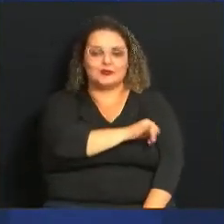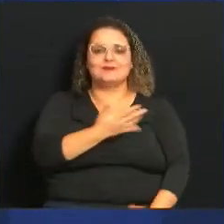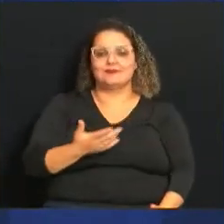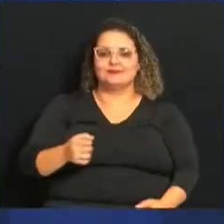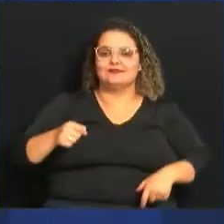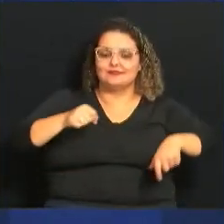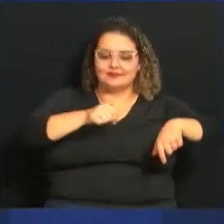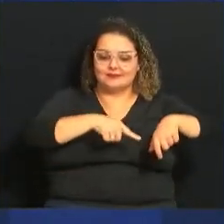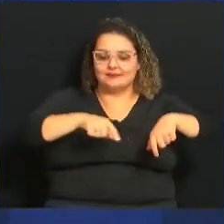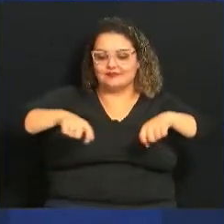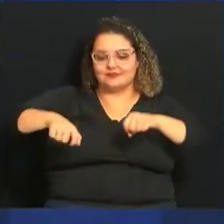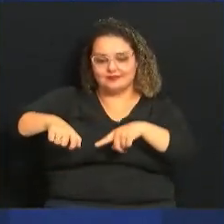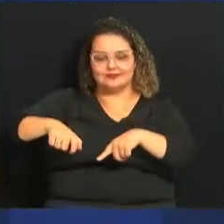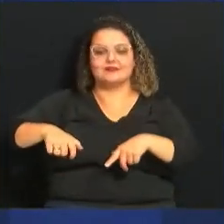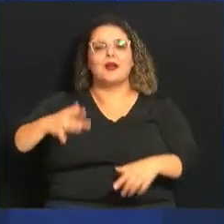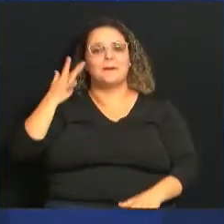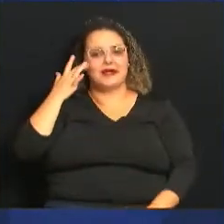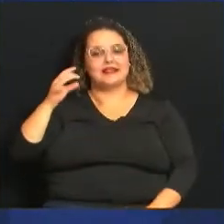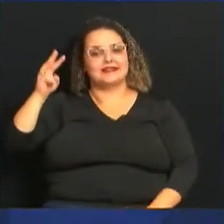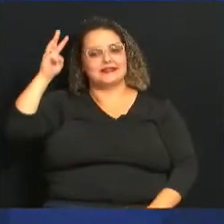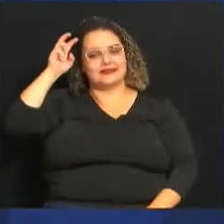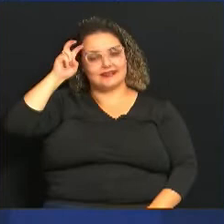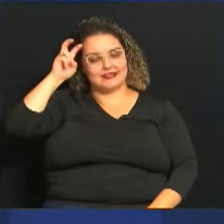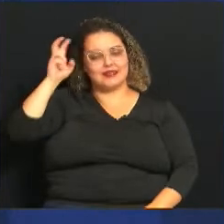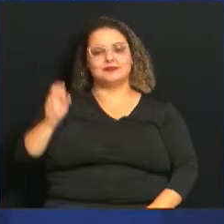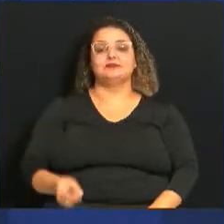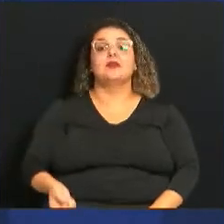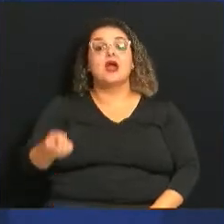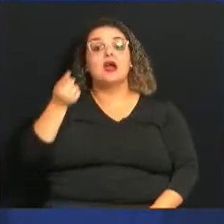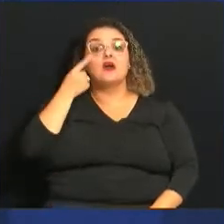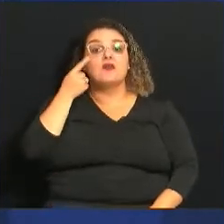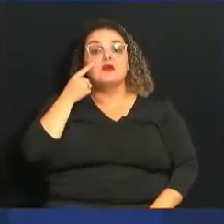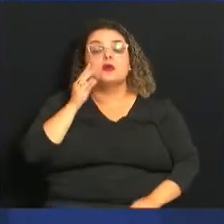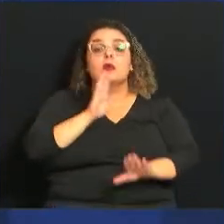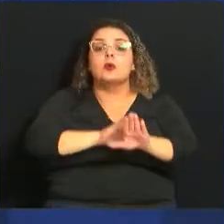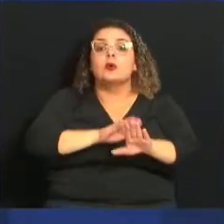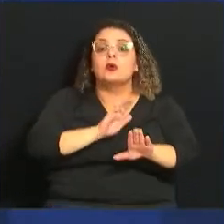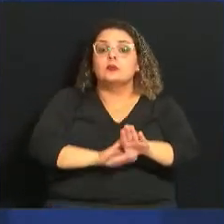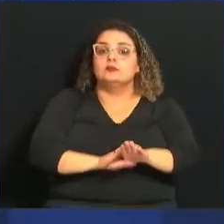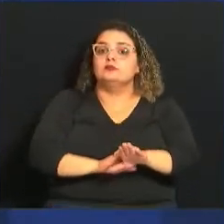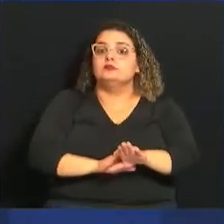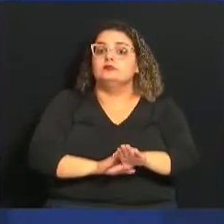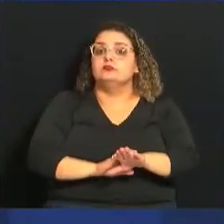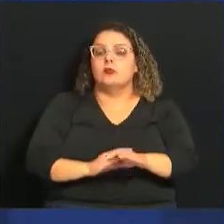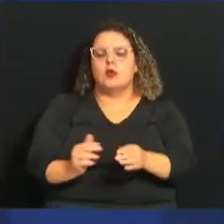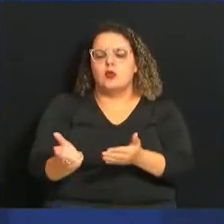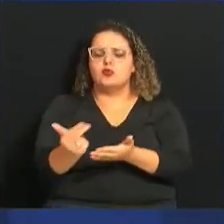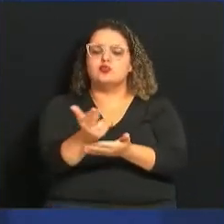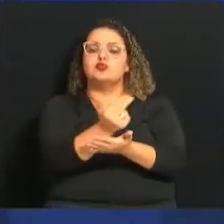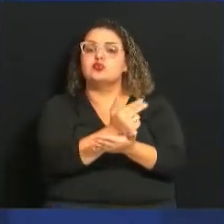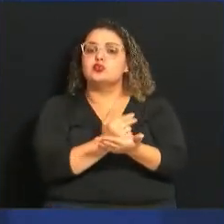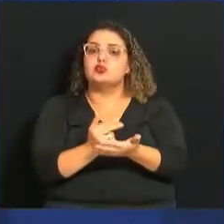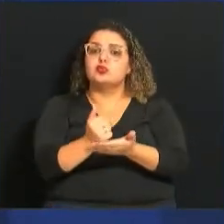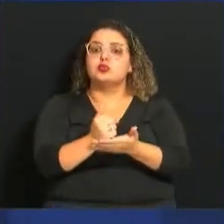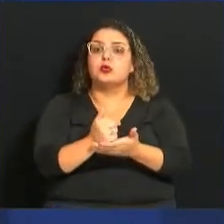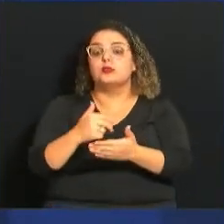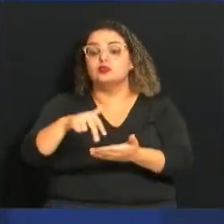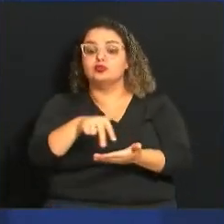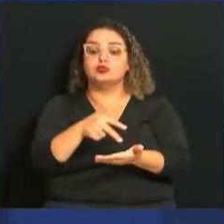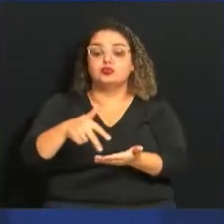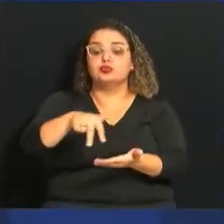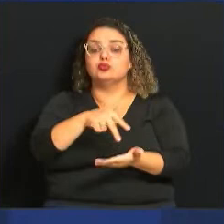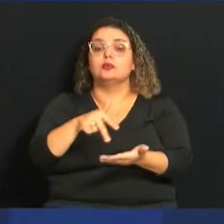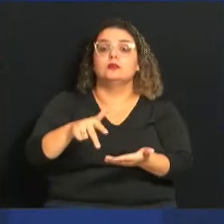de amanhã, quinta-feira. Hora de conferir uma atividade que cria desenhos, animações,